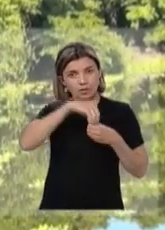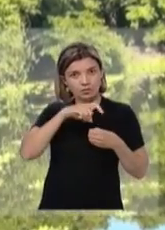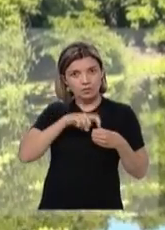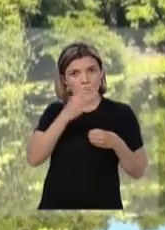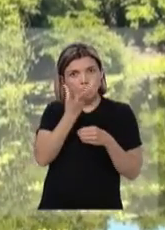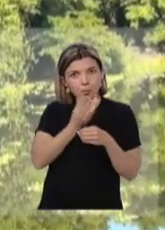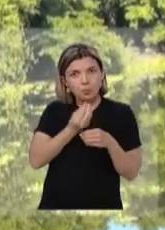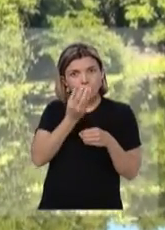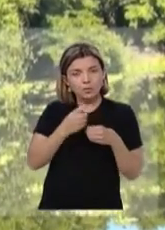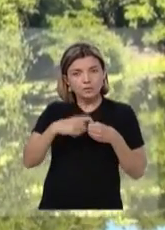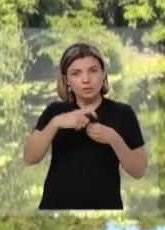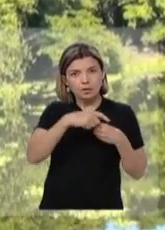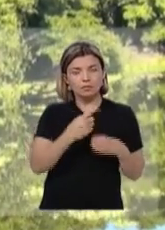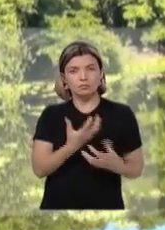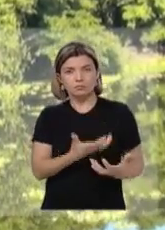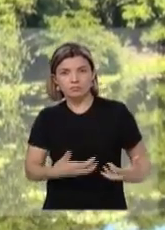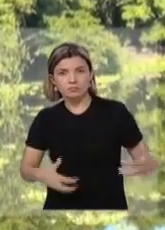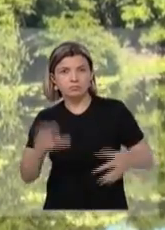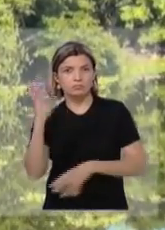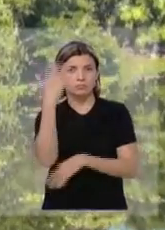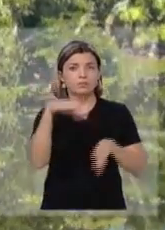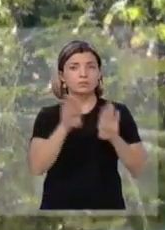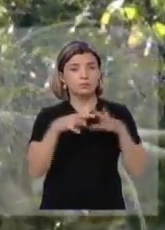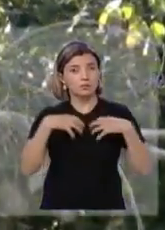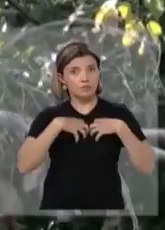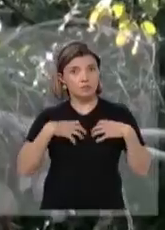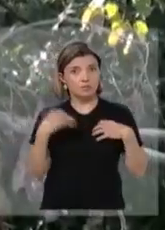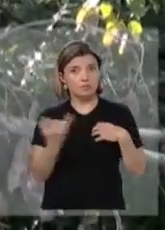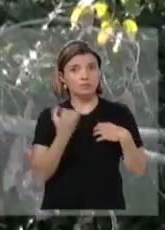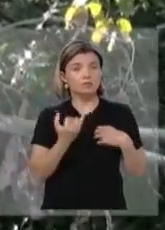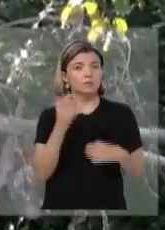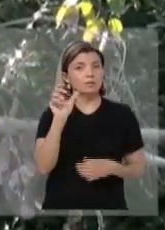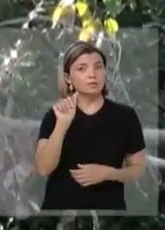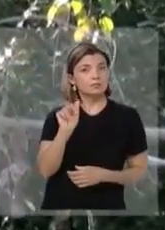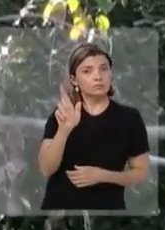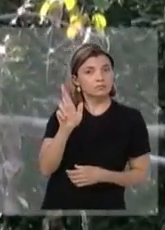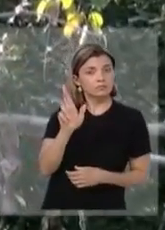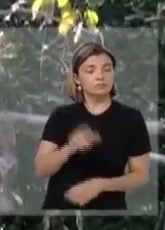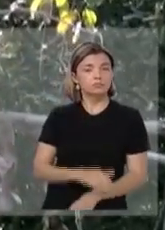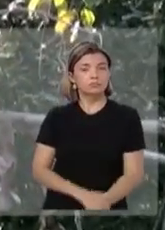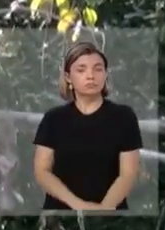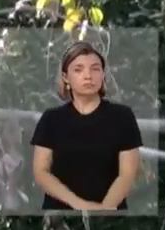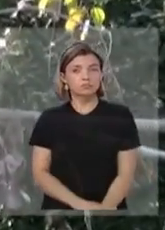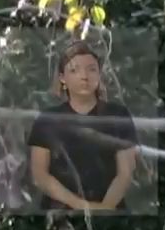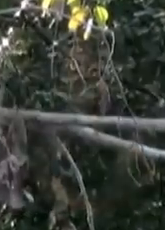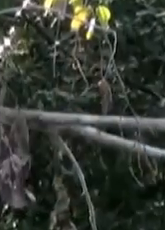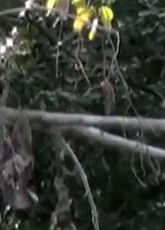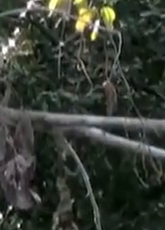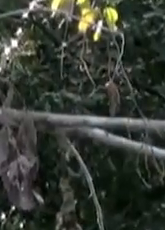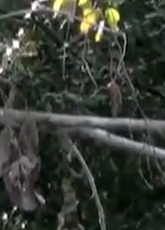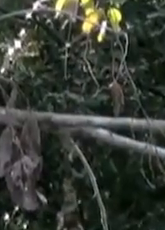importantes para a respiração celular, que acontece tanto em células vegetais como animais.